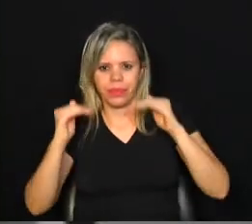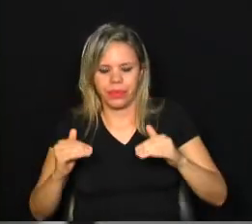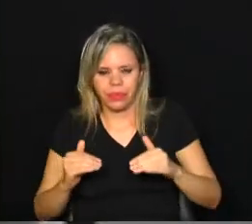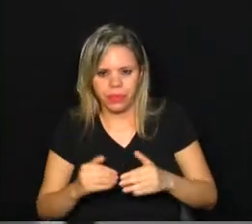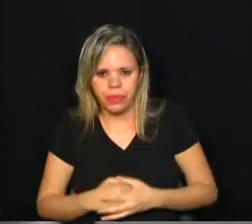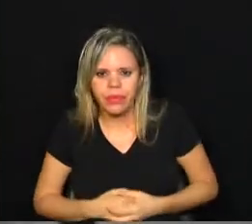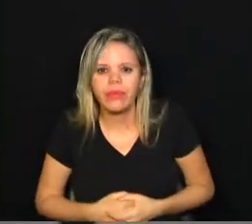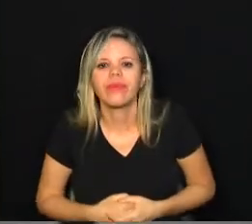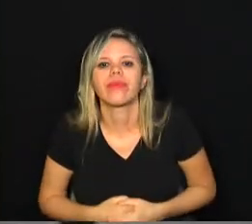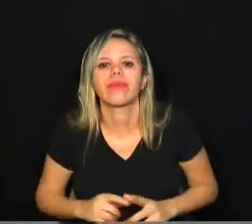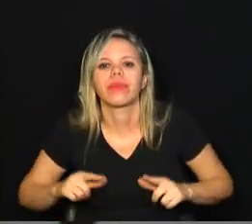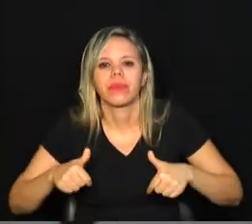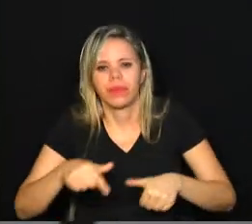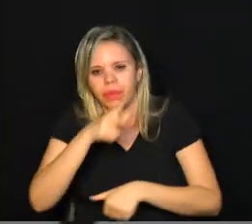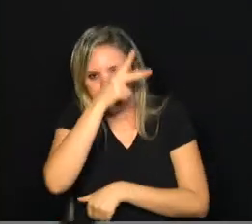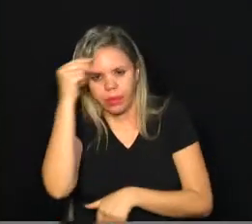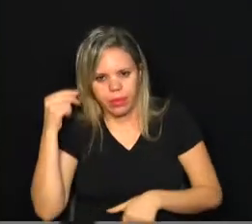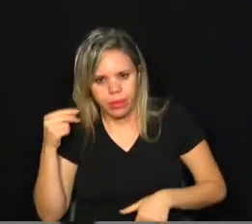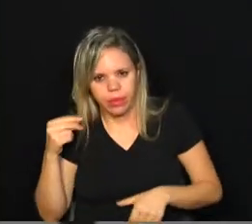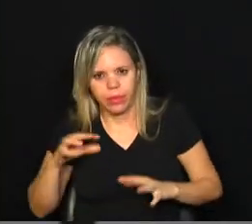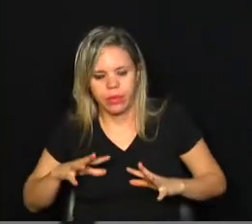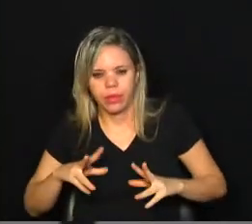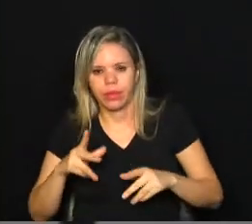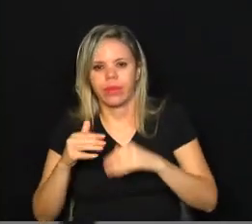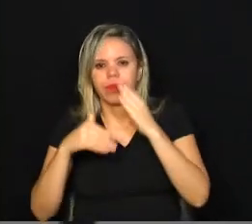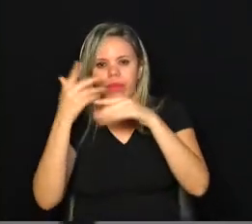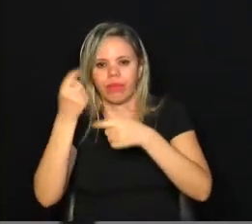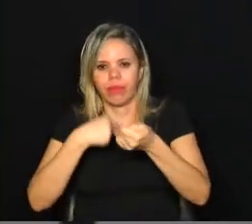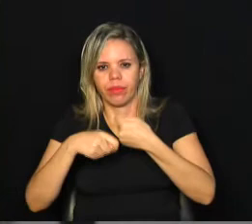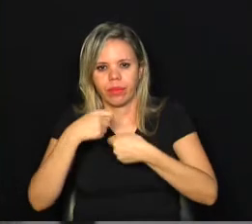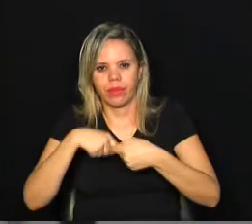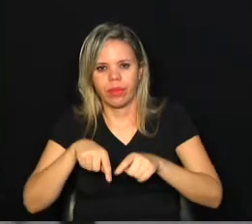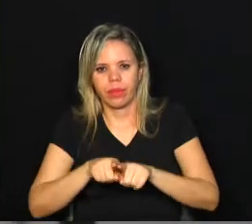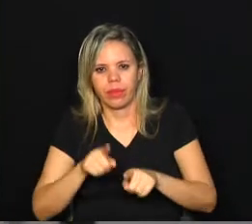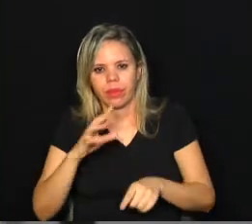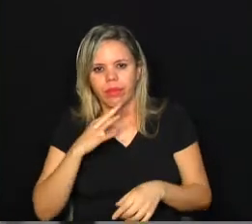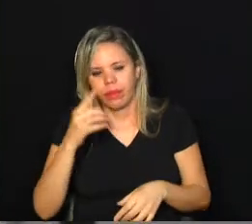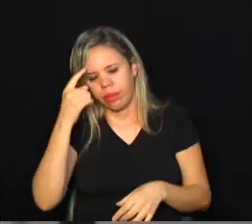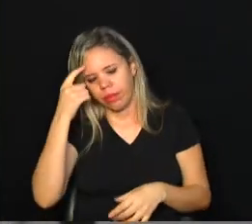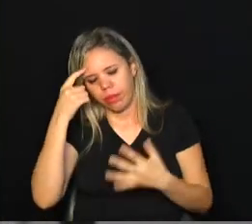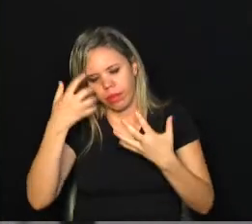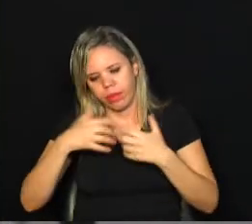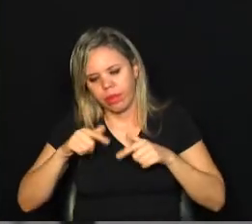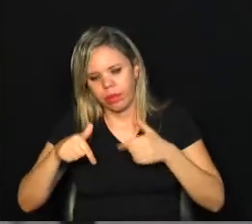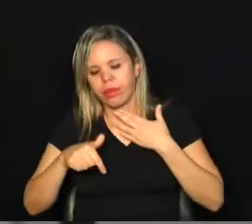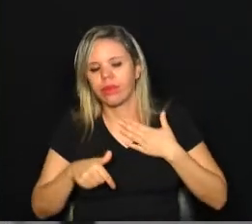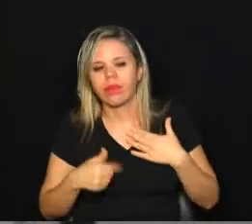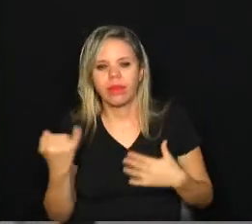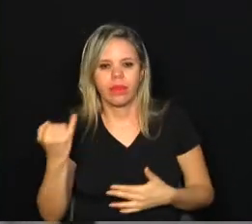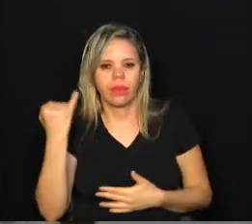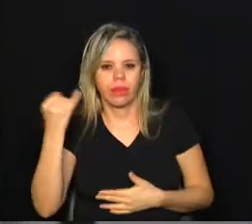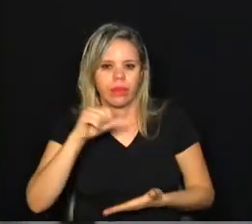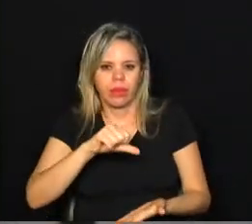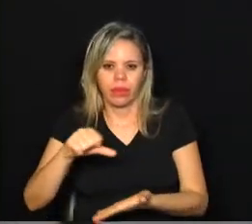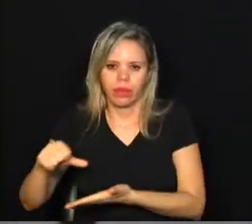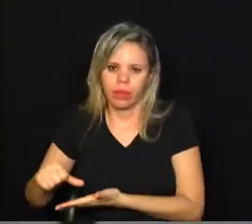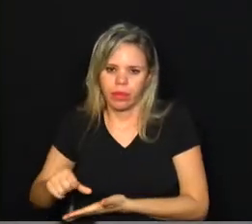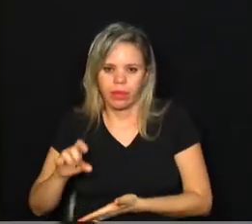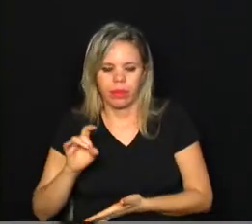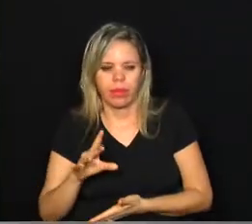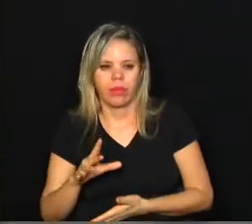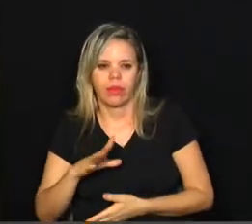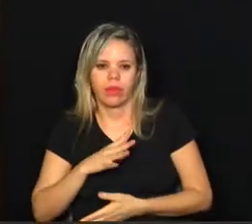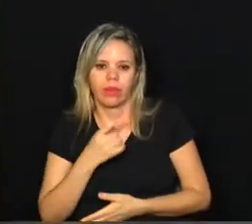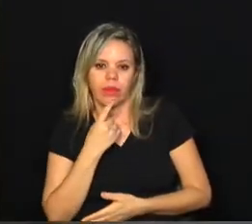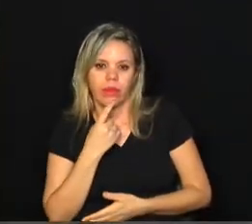a ação da prefeitura como um todo no desenvolvimento econômico, aí a gente pode pensar, né, essas ações são muito importantes, regionais, então não é só a cidade de